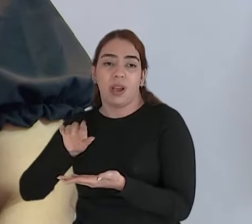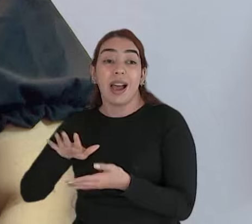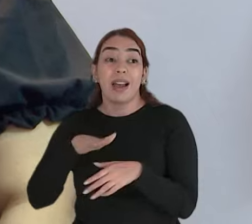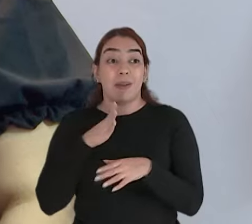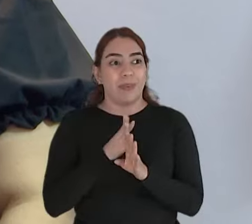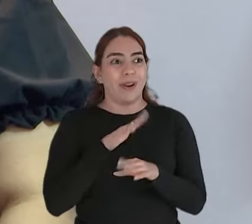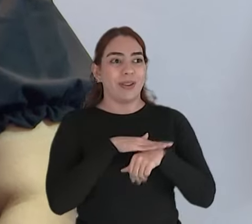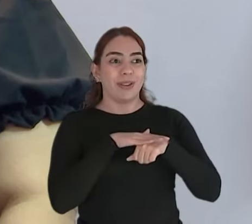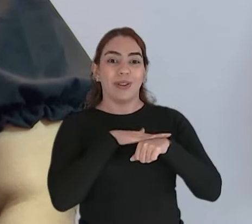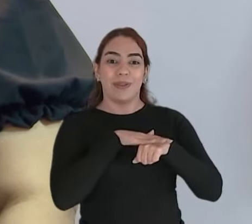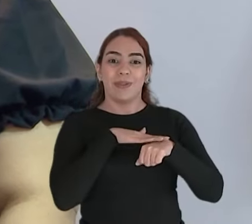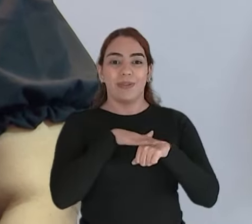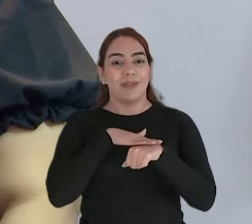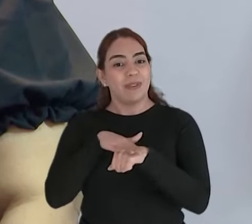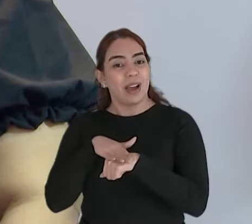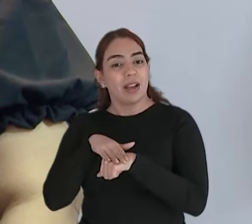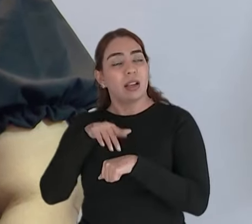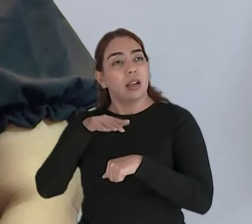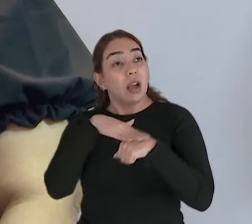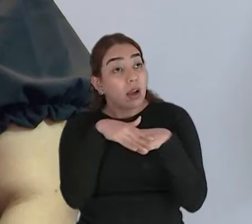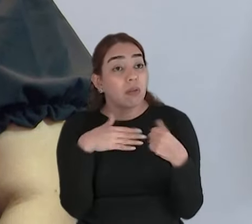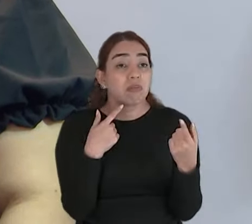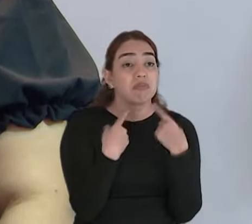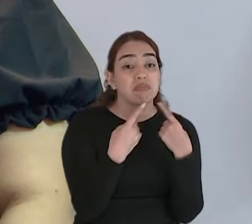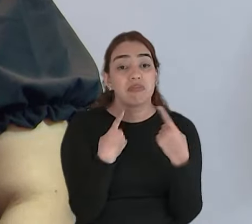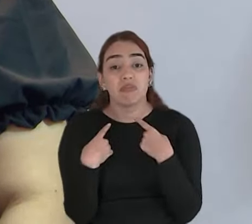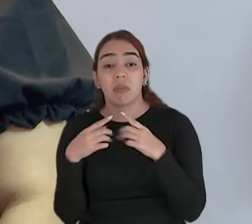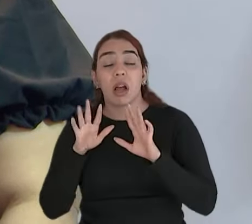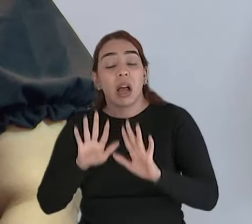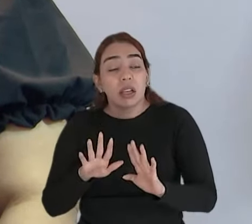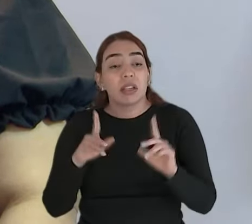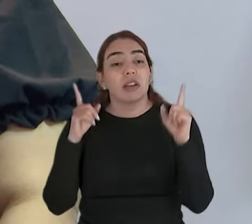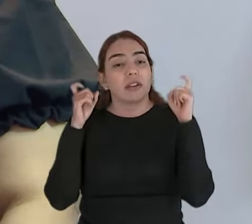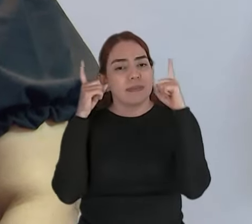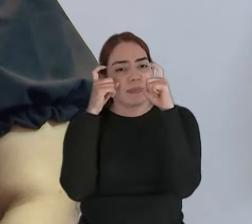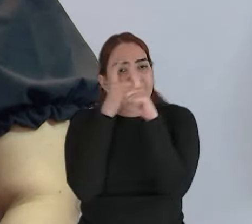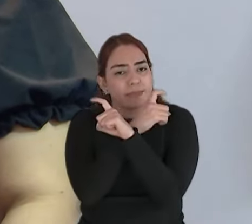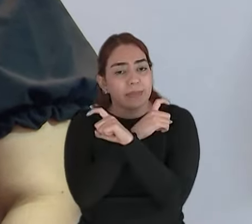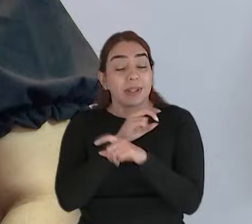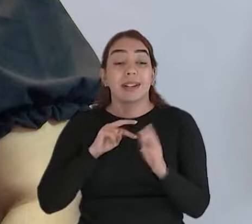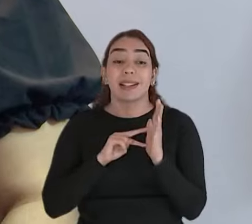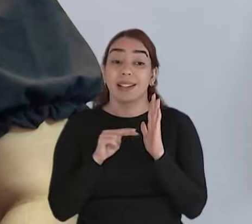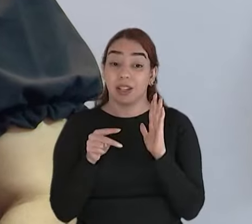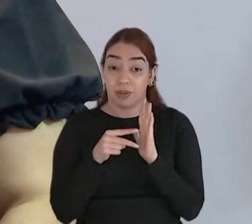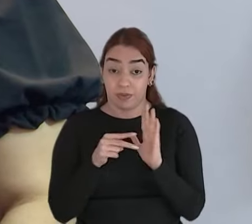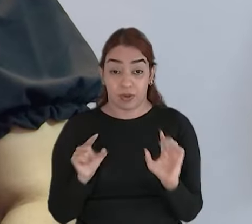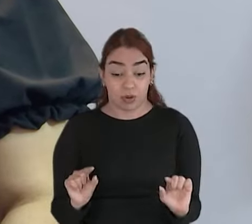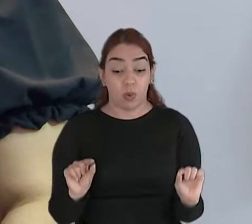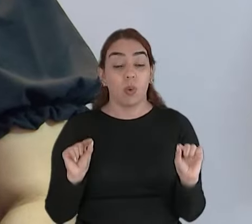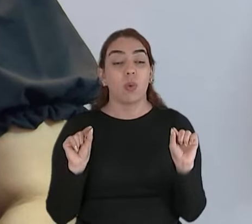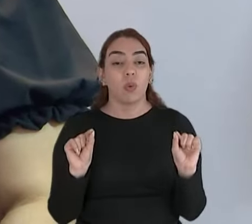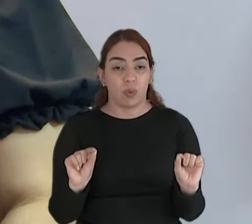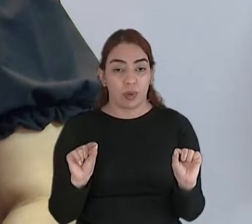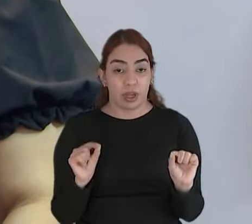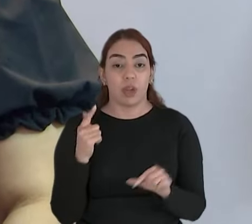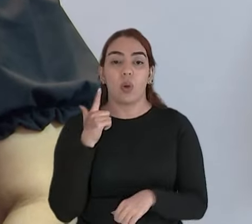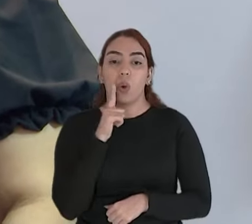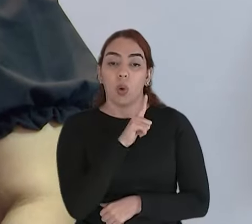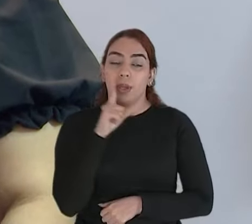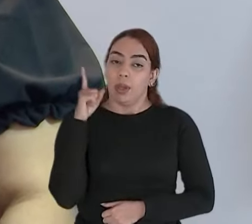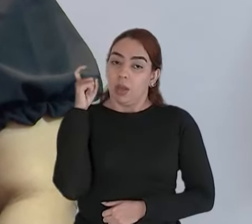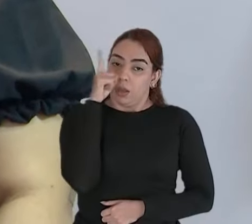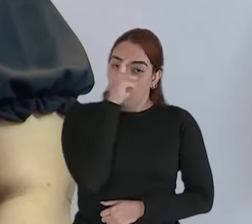conversa, interage, que não existe essa dificuldade. Isso significa que eu consigo realizar algo que para mim é muito